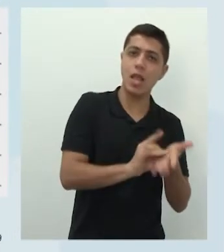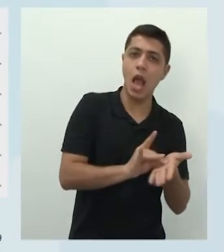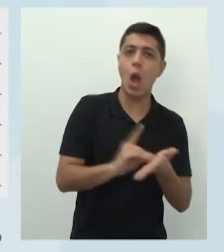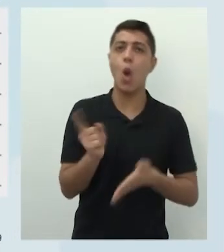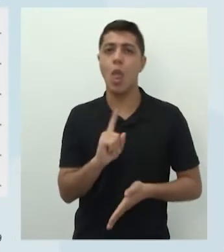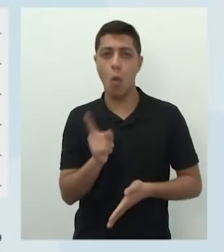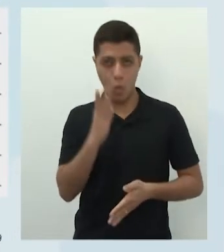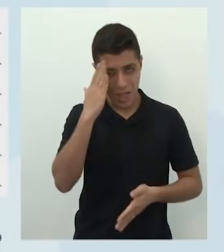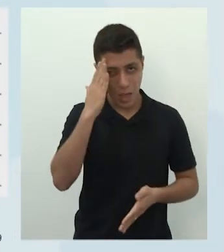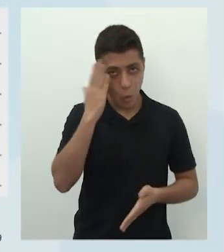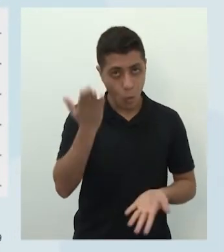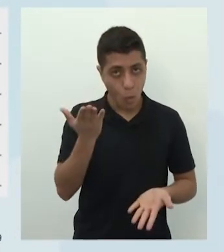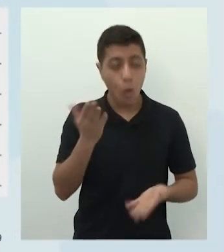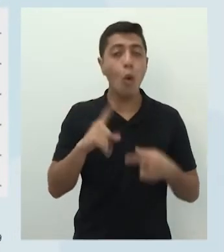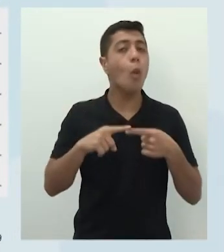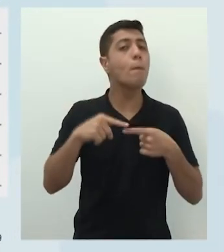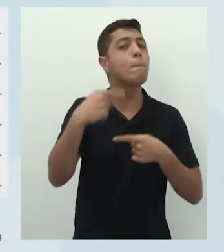do letramento